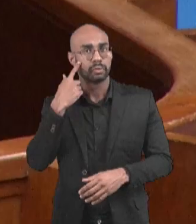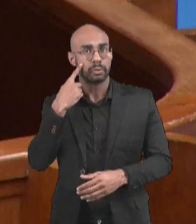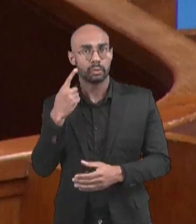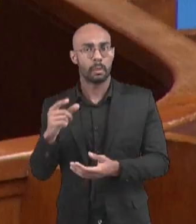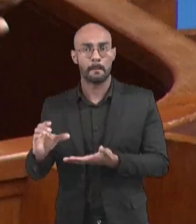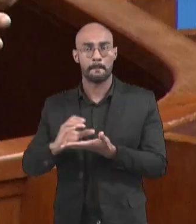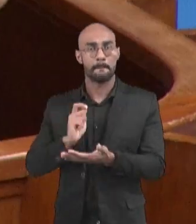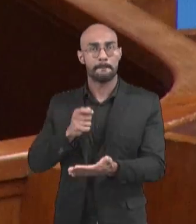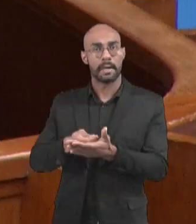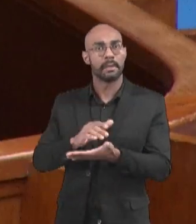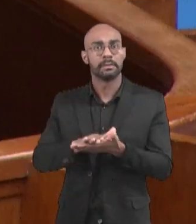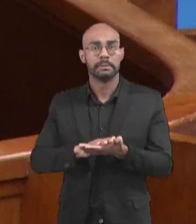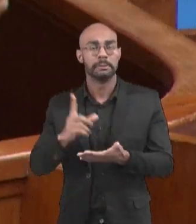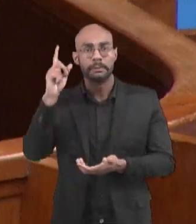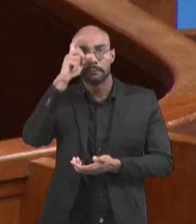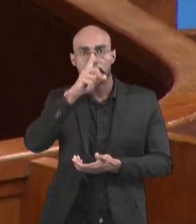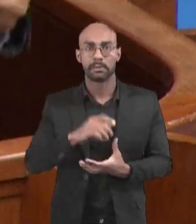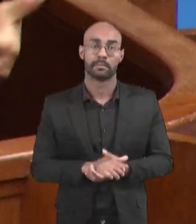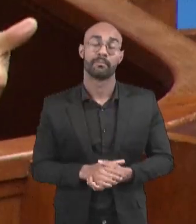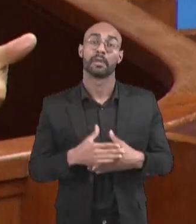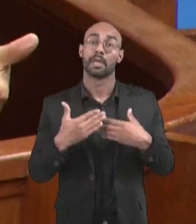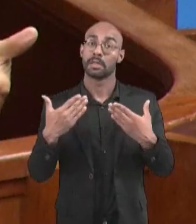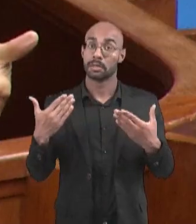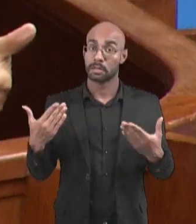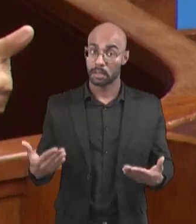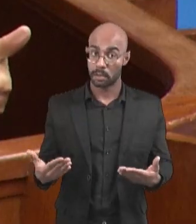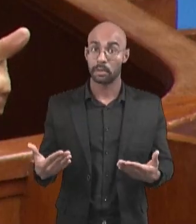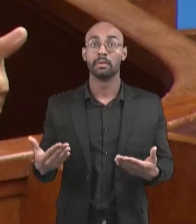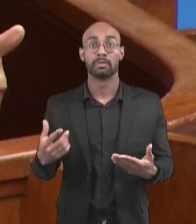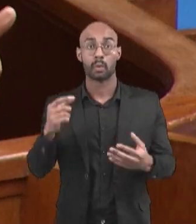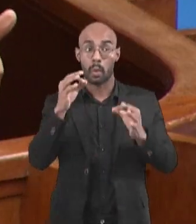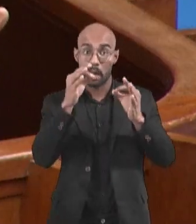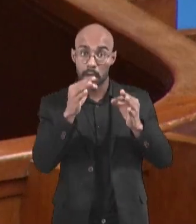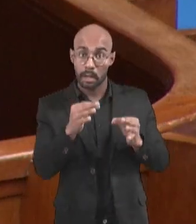você fica impossibilitado. Então, o que está no nome